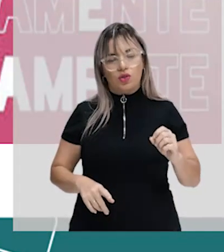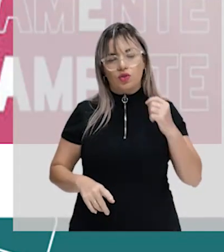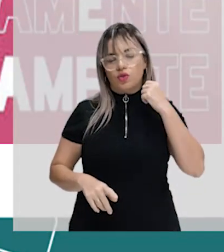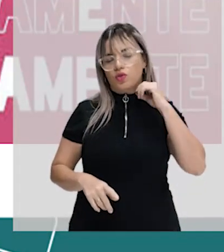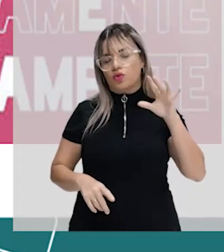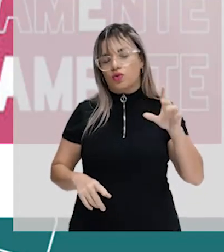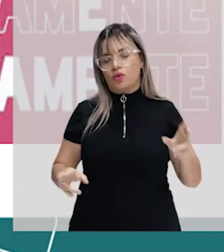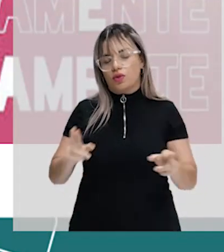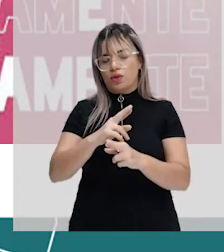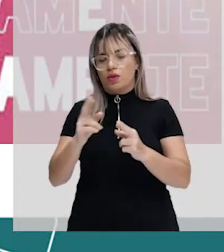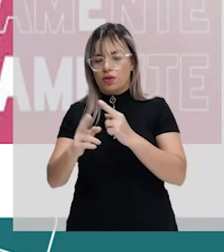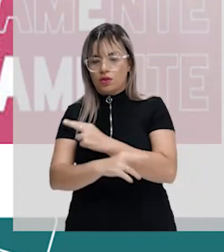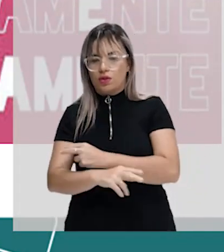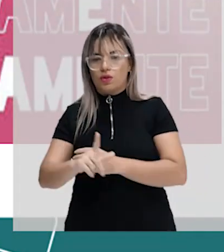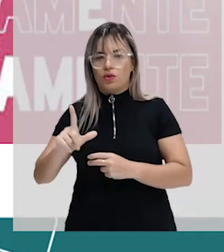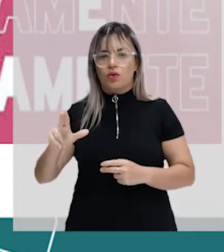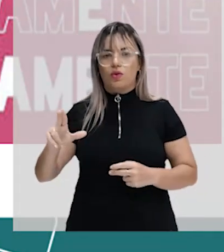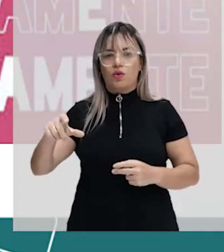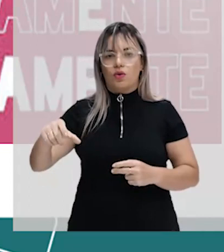aqui, ó.